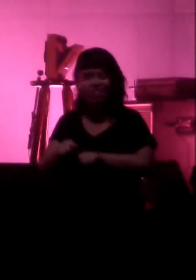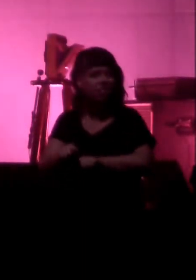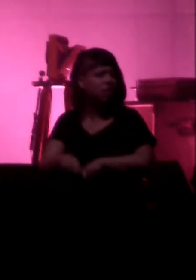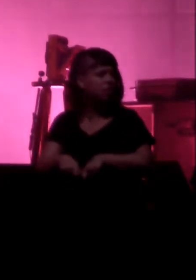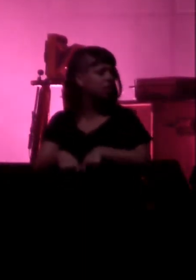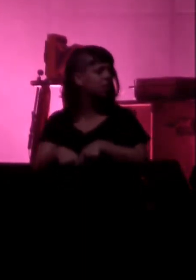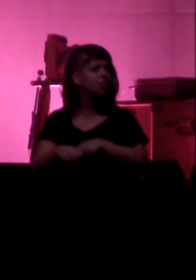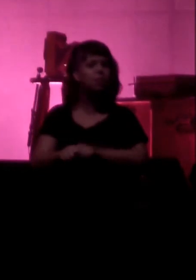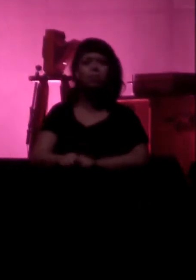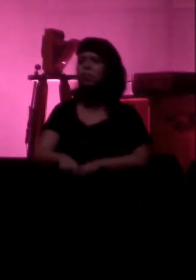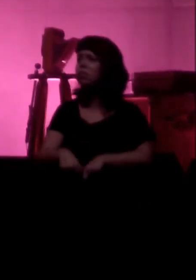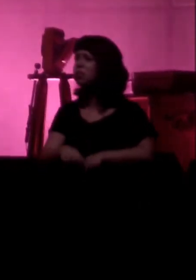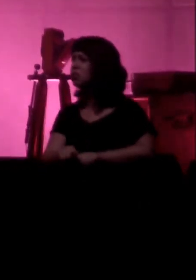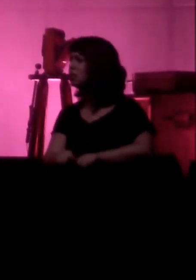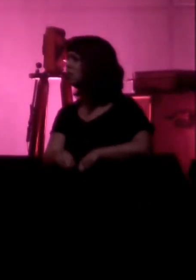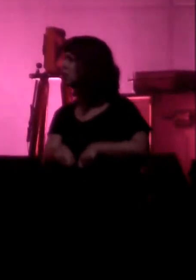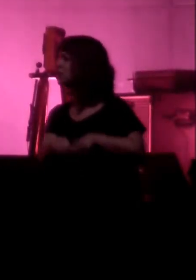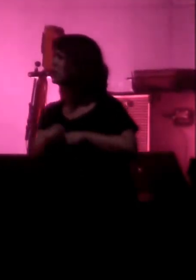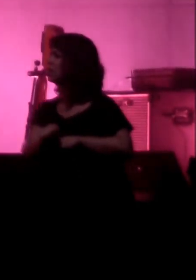sozinho,